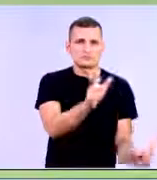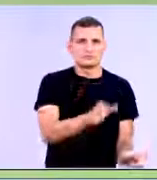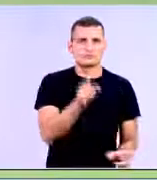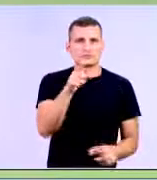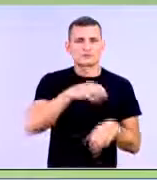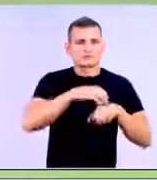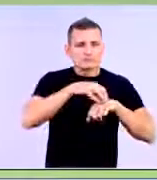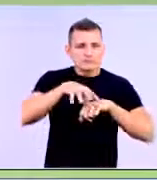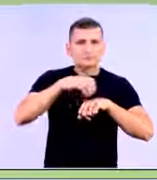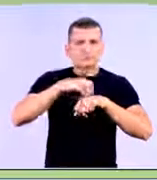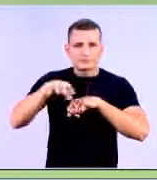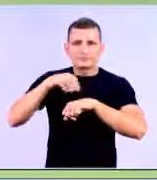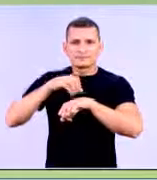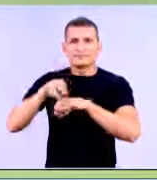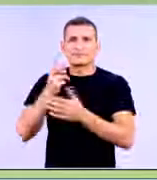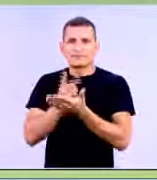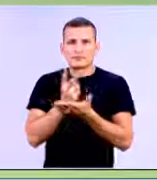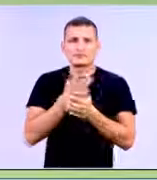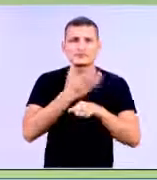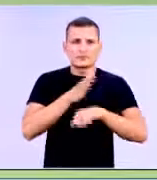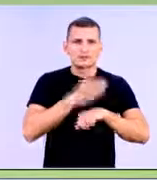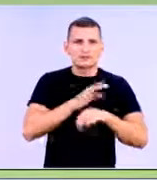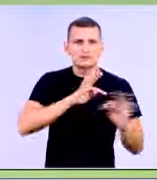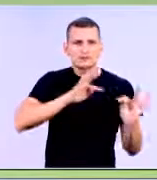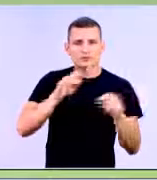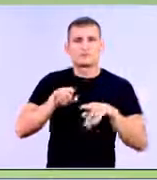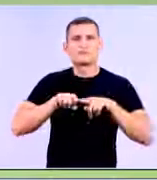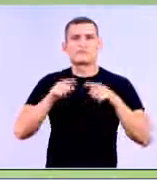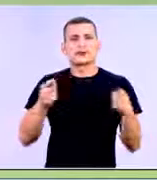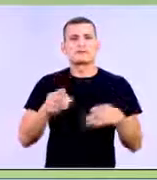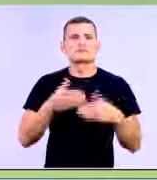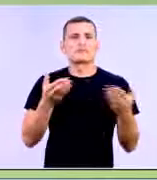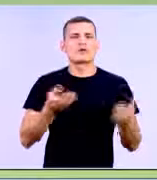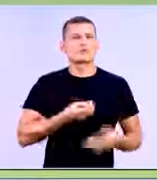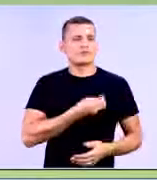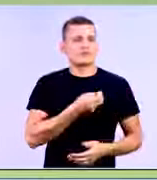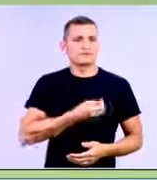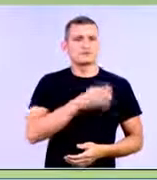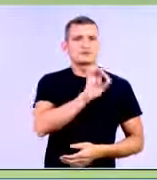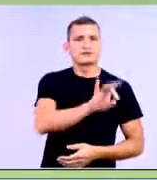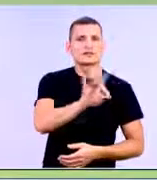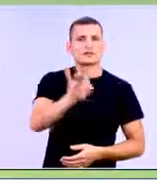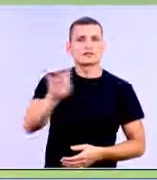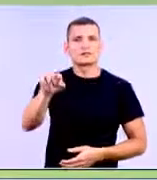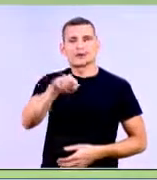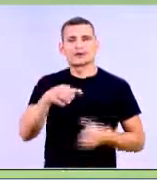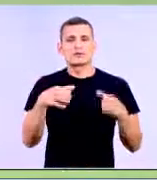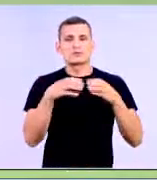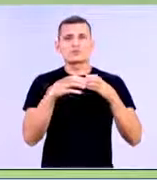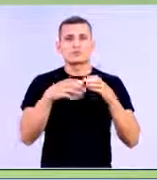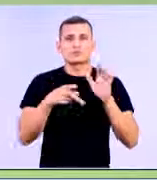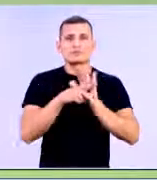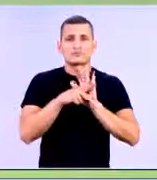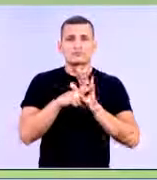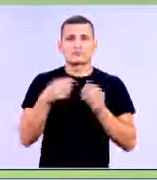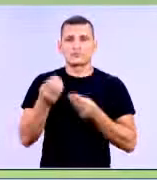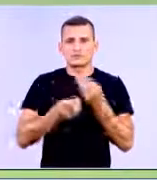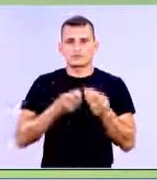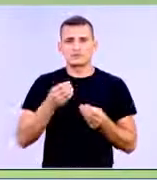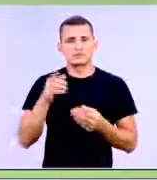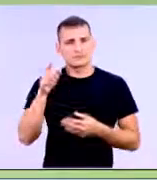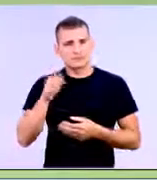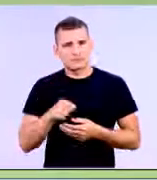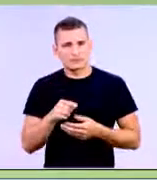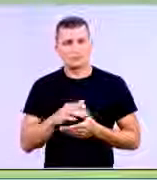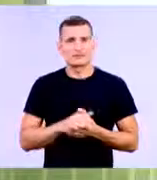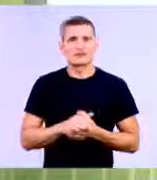treinamento a todos, mas quais são as vivências daquela pessoa que está ali fazendo parte da equipe de trabalho? Então, é justamente